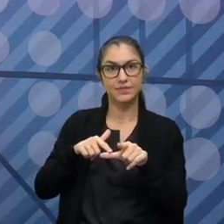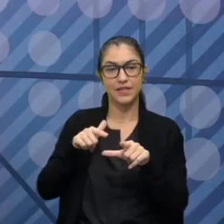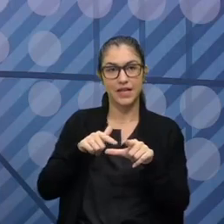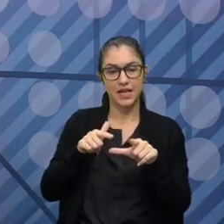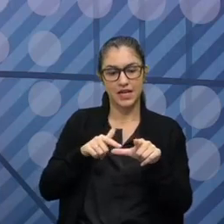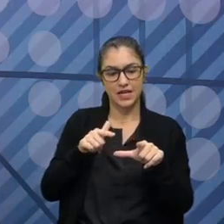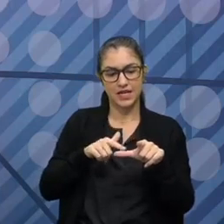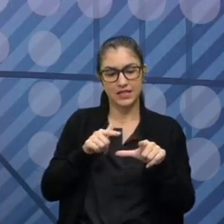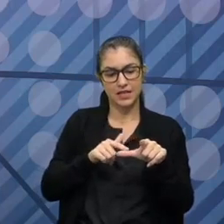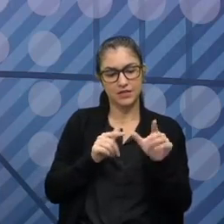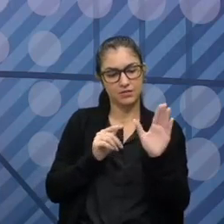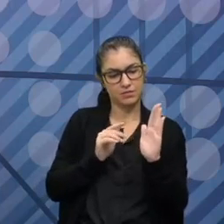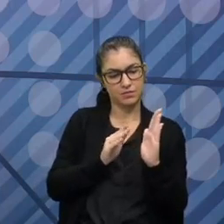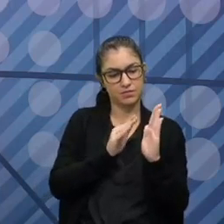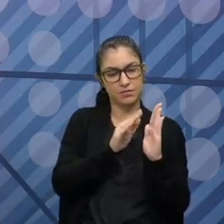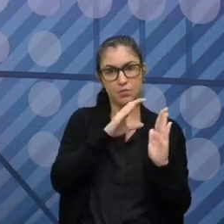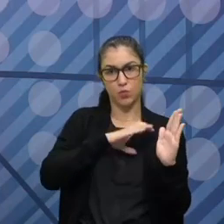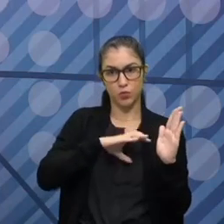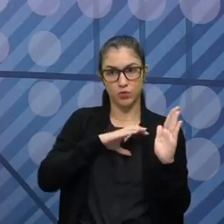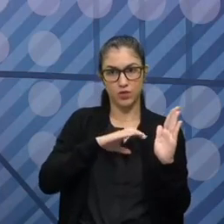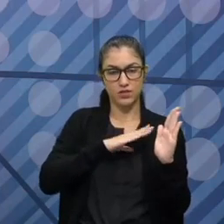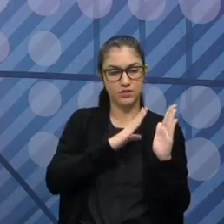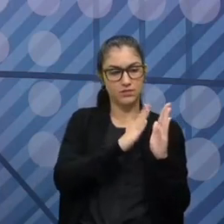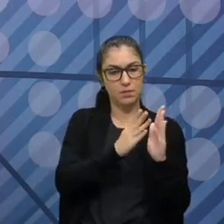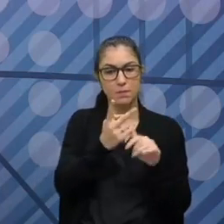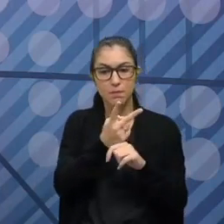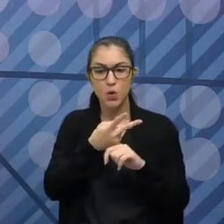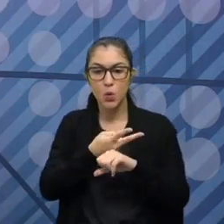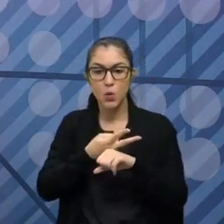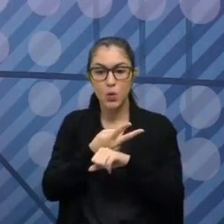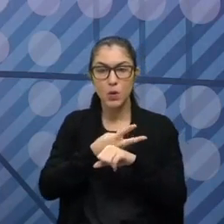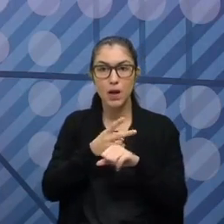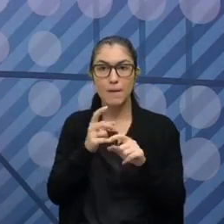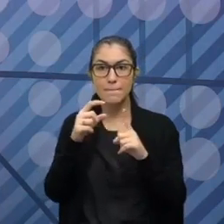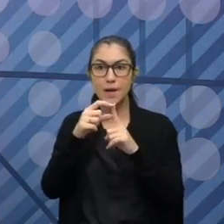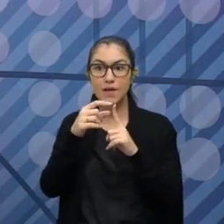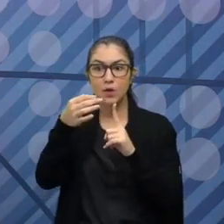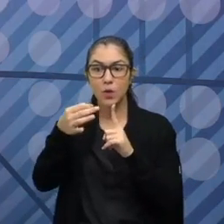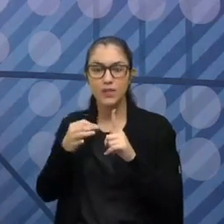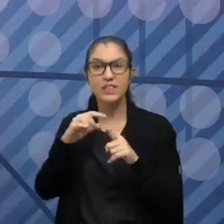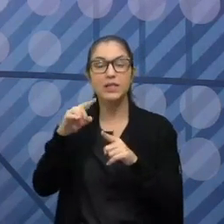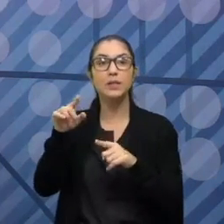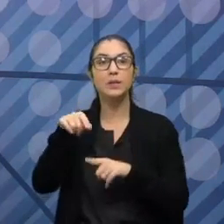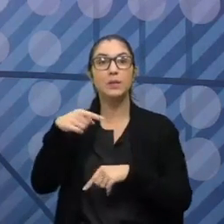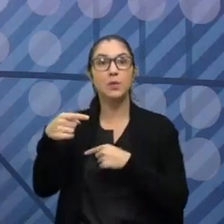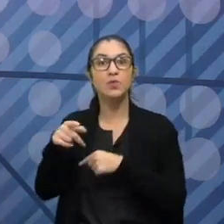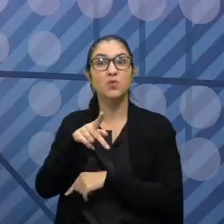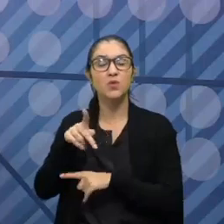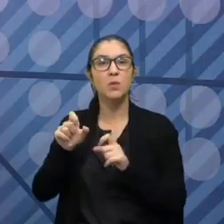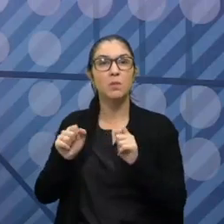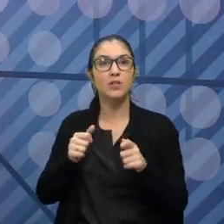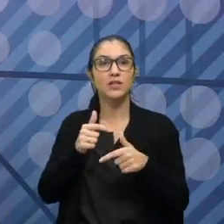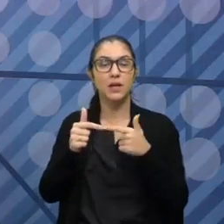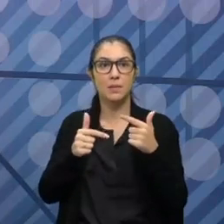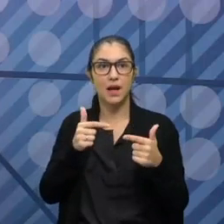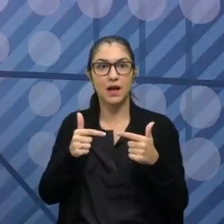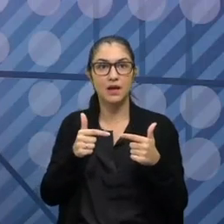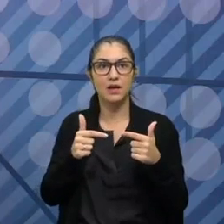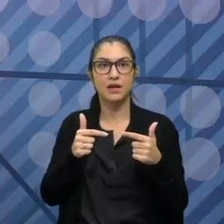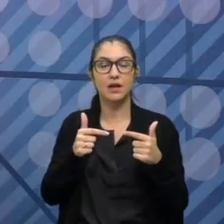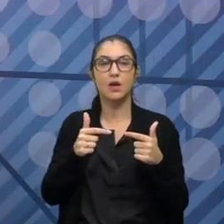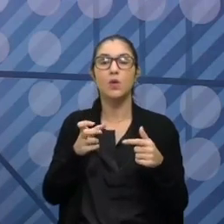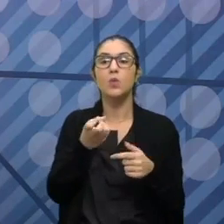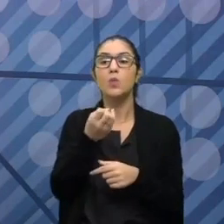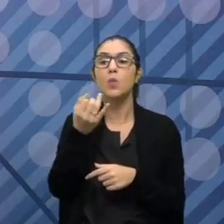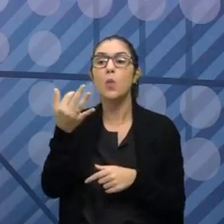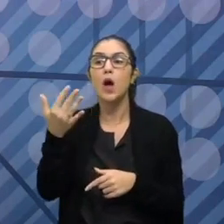letra correspondente no alfabeto, no português, vai procurar a palavra correta e ainda o professor pode trabalhar em cima disso